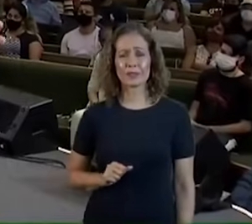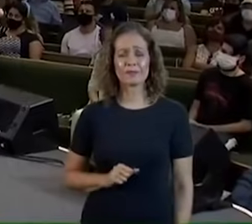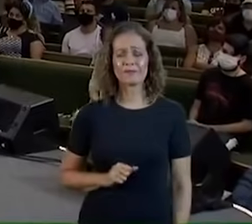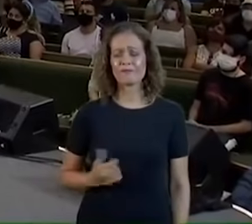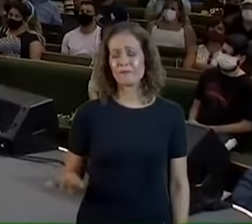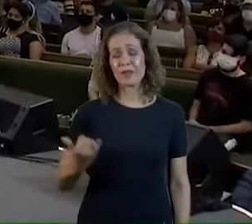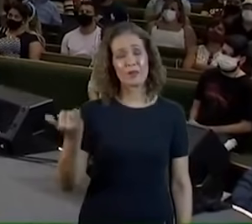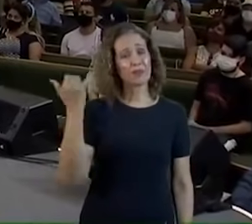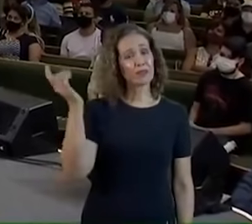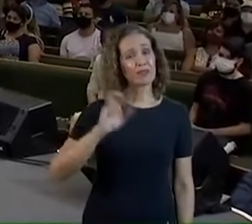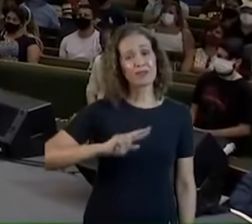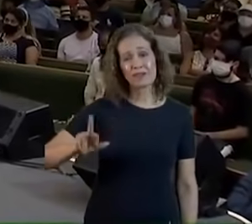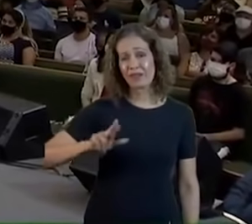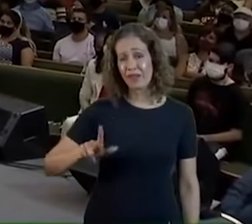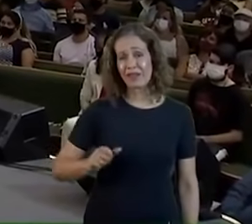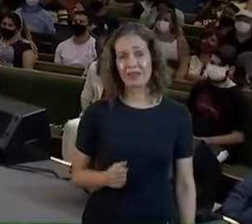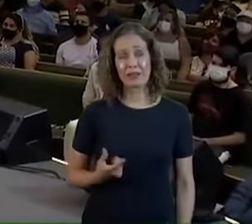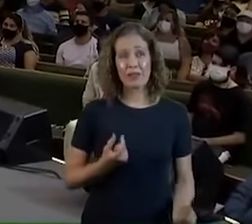Não importa.